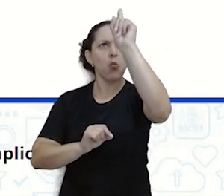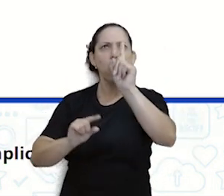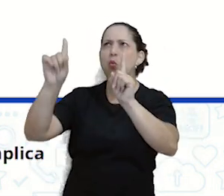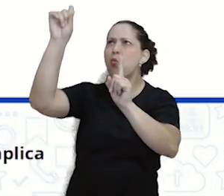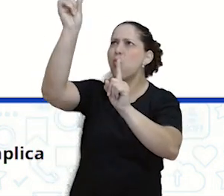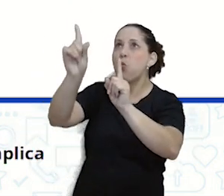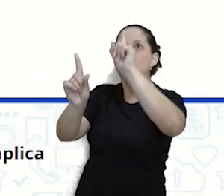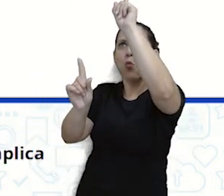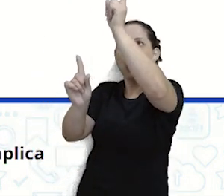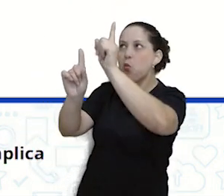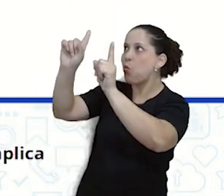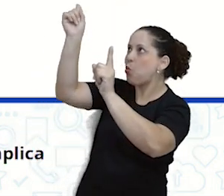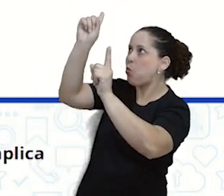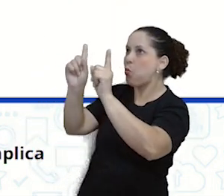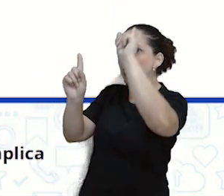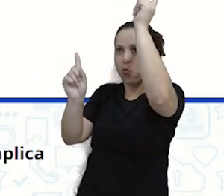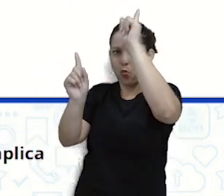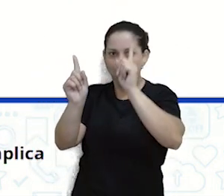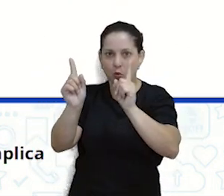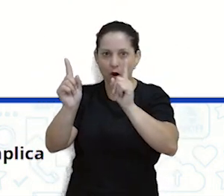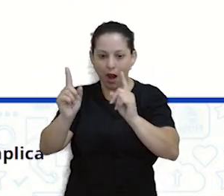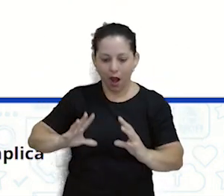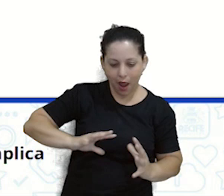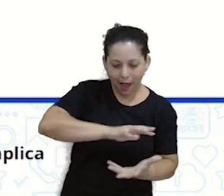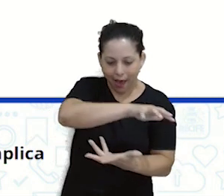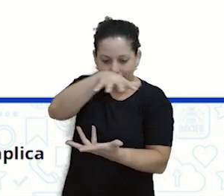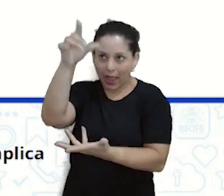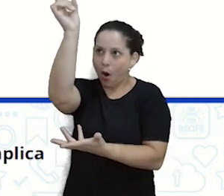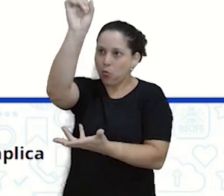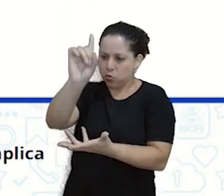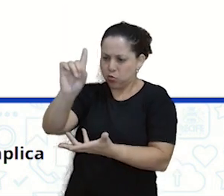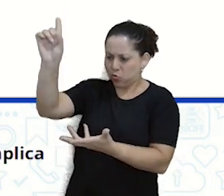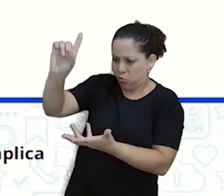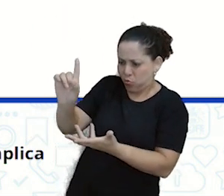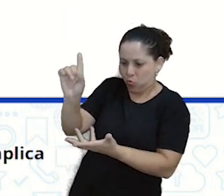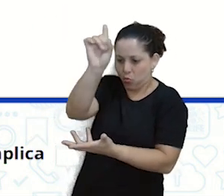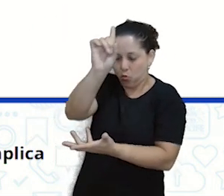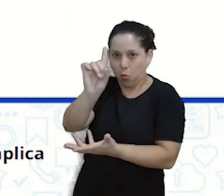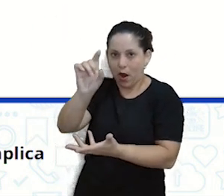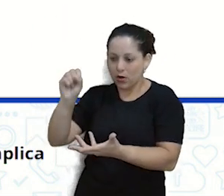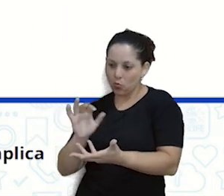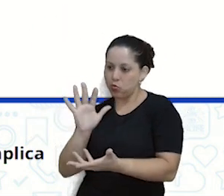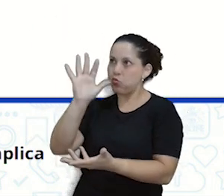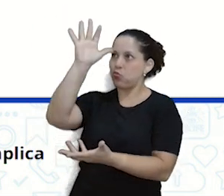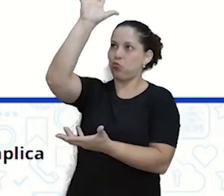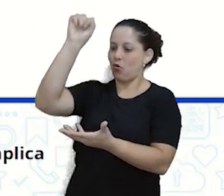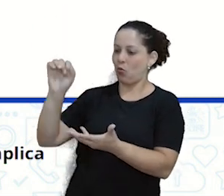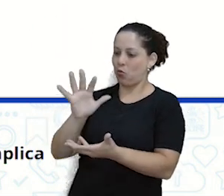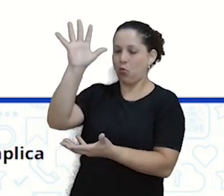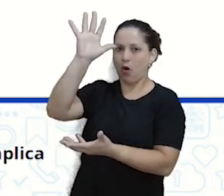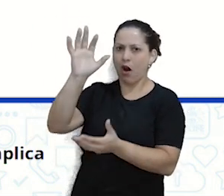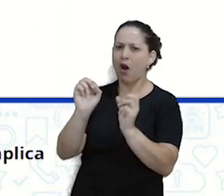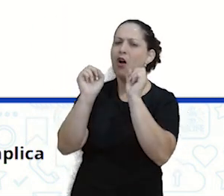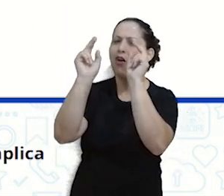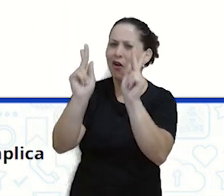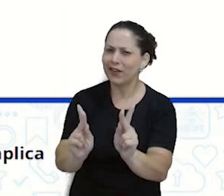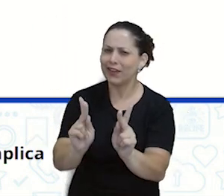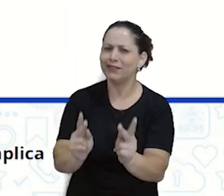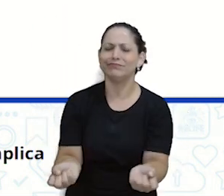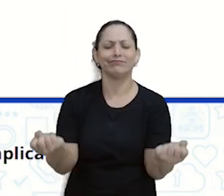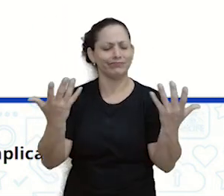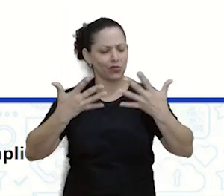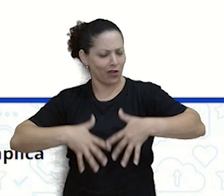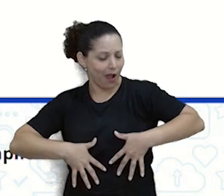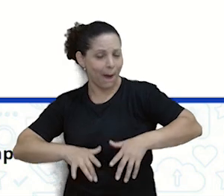pela atmosfera, atingem a superfície da Terra e são refletidos de volta para o espaço. Até aí, tudo normal.